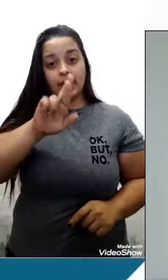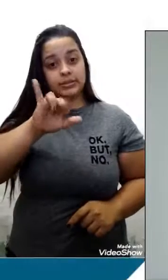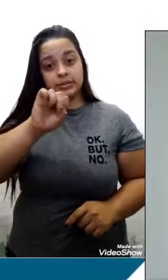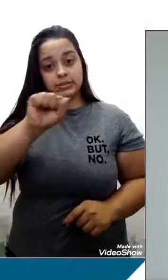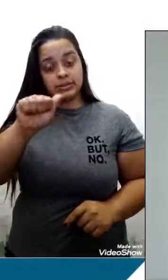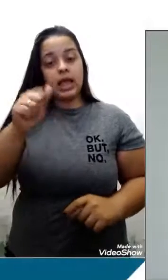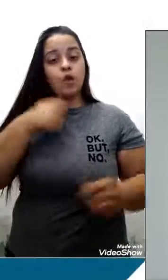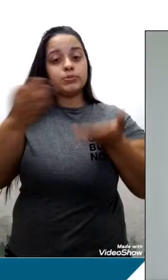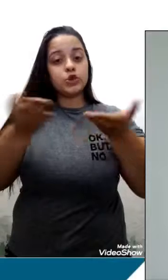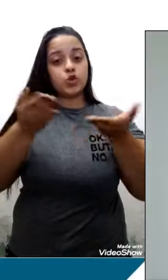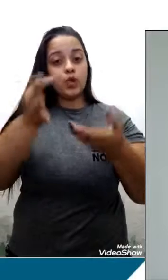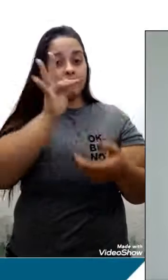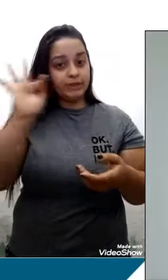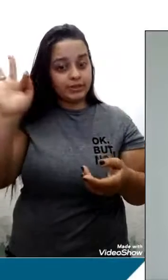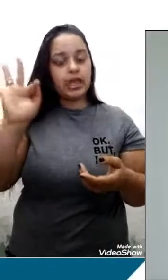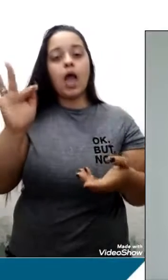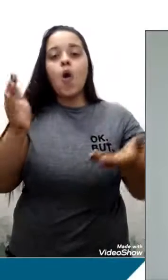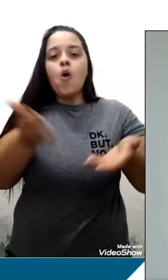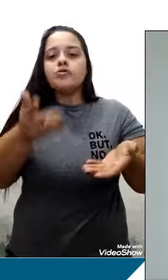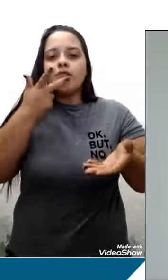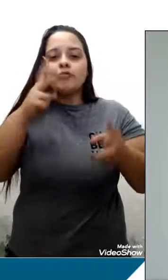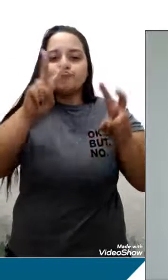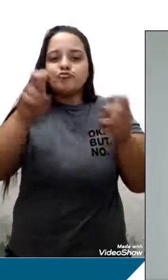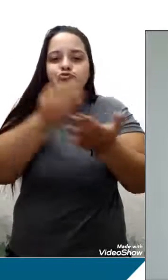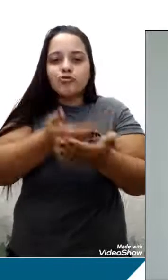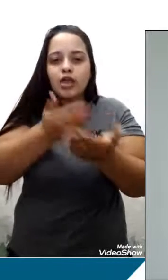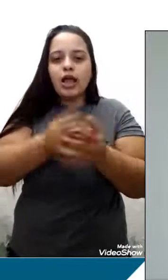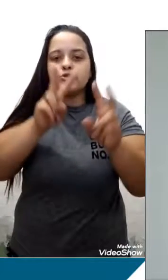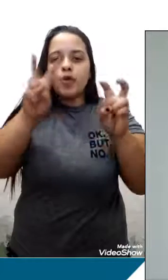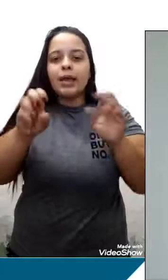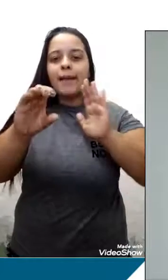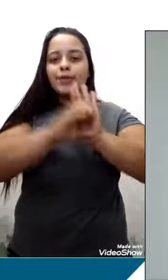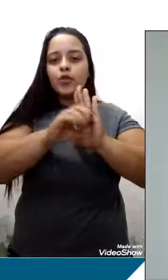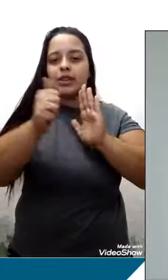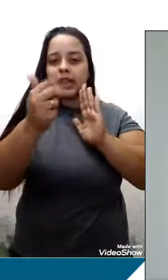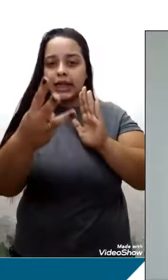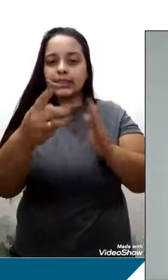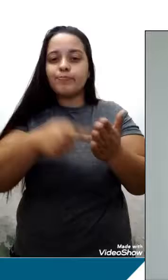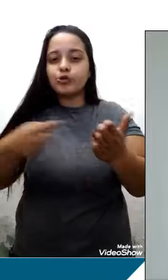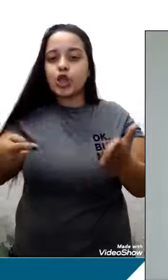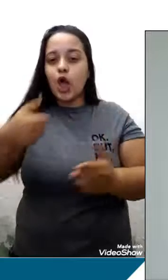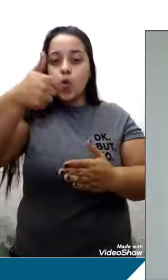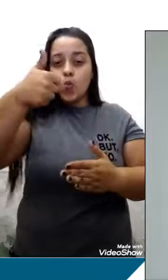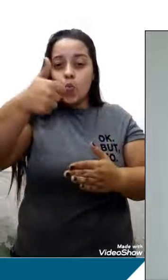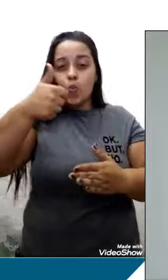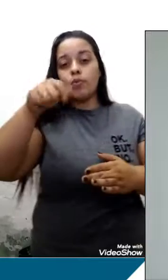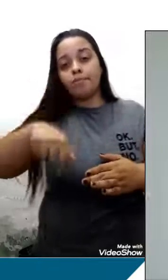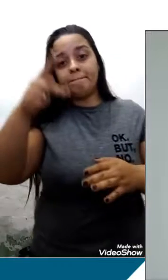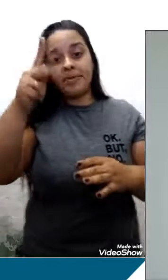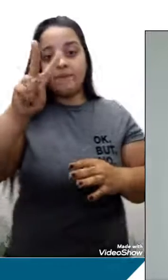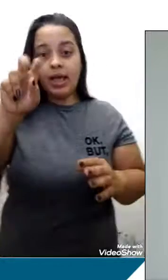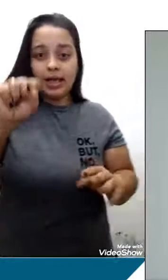Eu sou Larissa, mediadora de física, e hoje nós vamos estudar o capítulo 13 da apostila 1 do